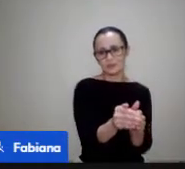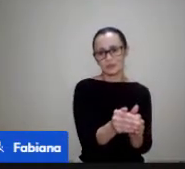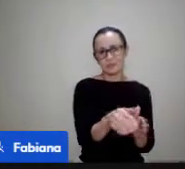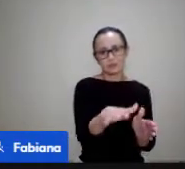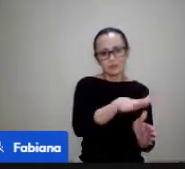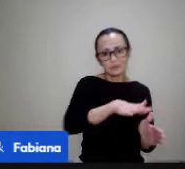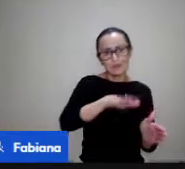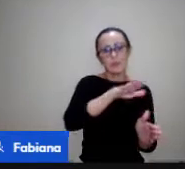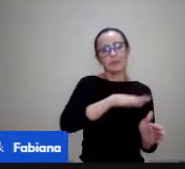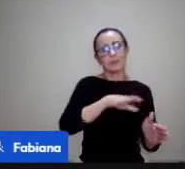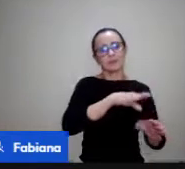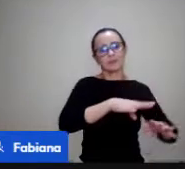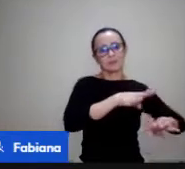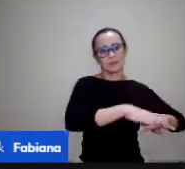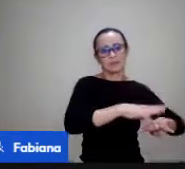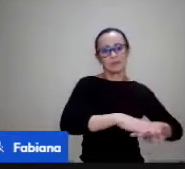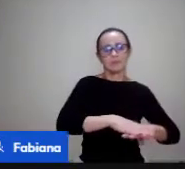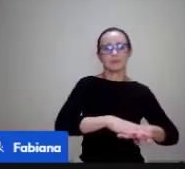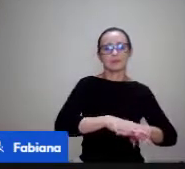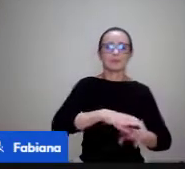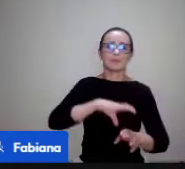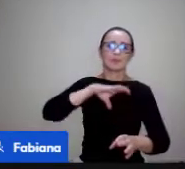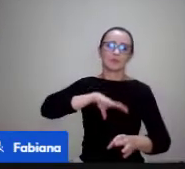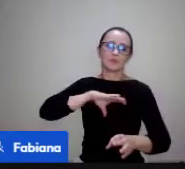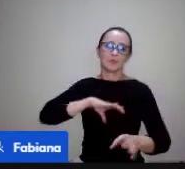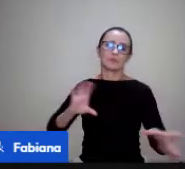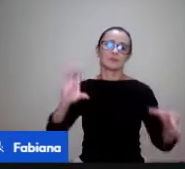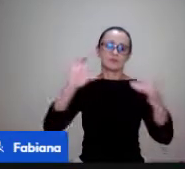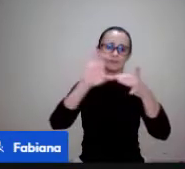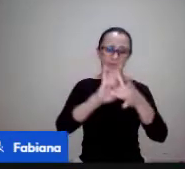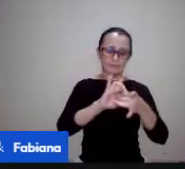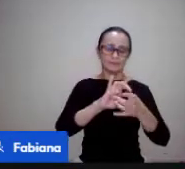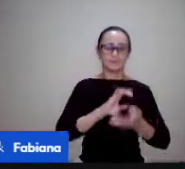língua portuguesa. Pode passar, por favor?